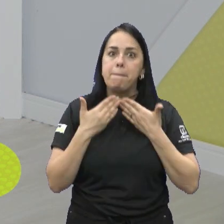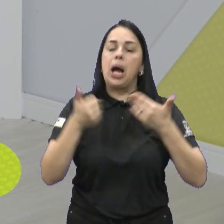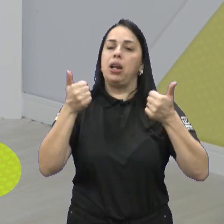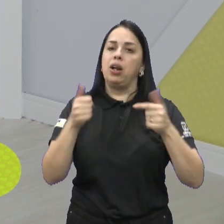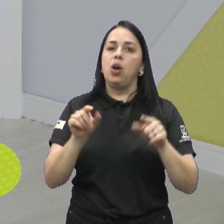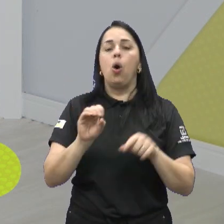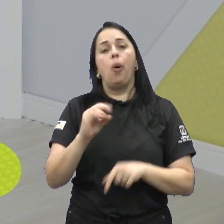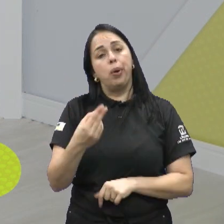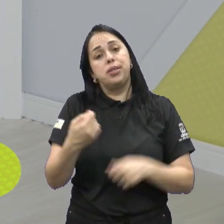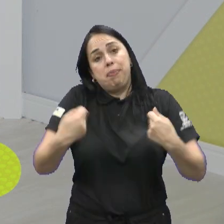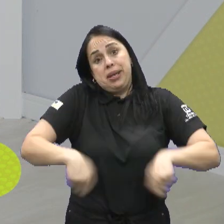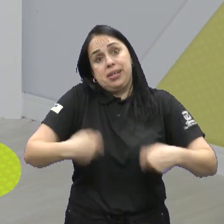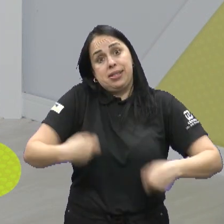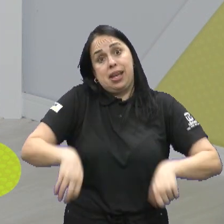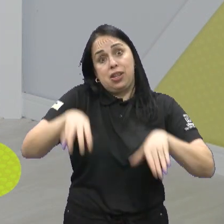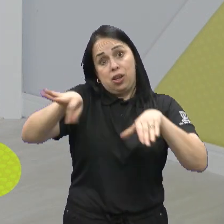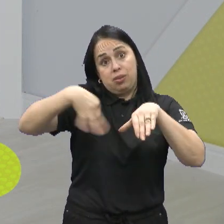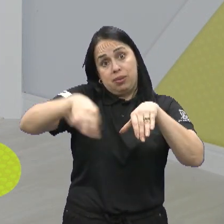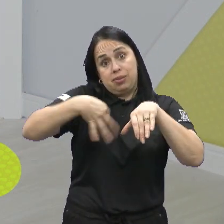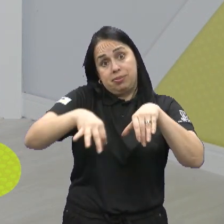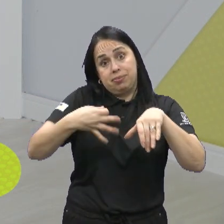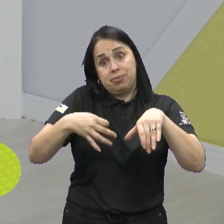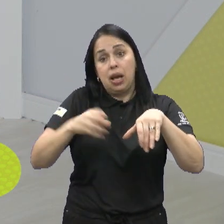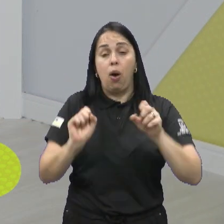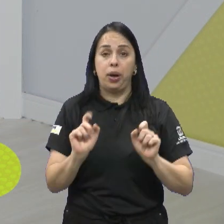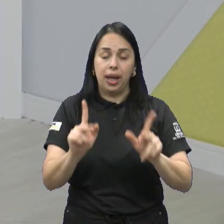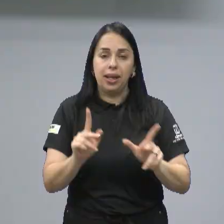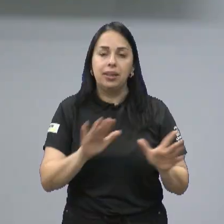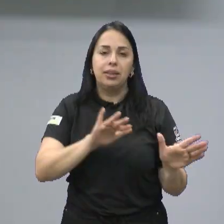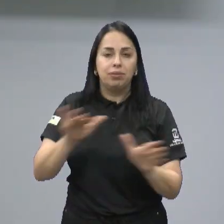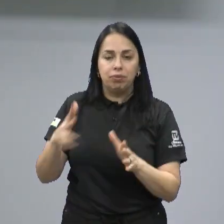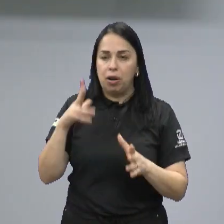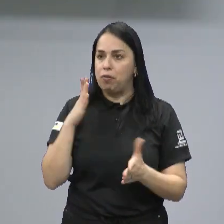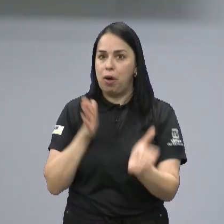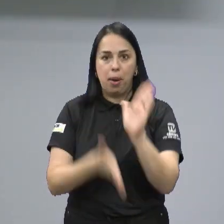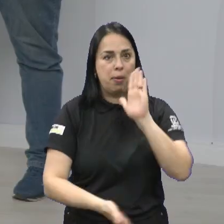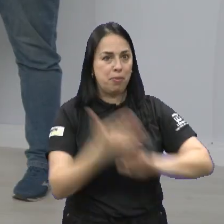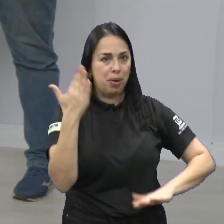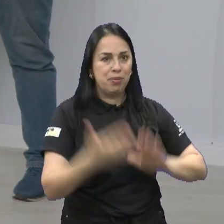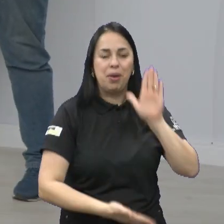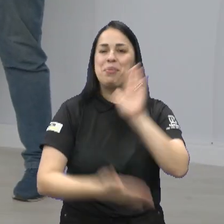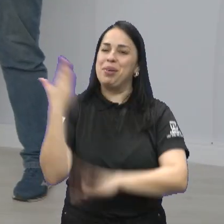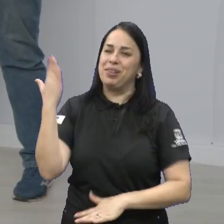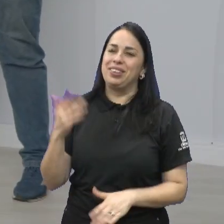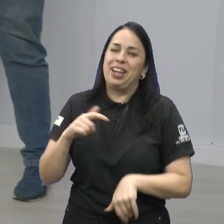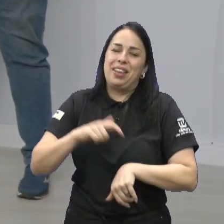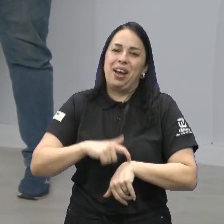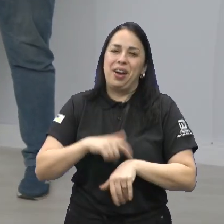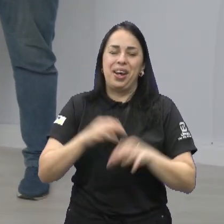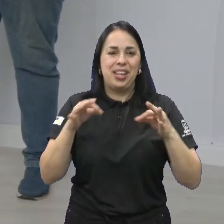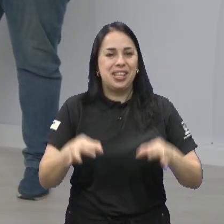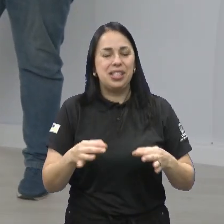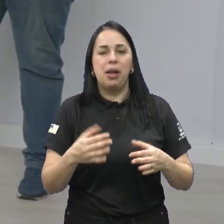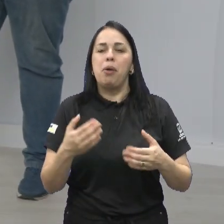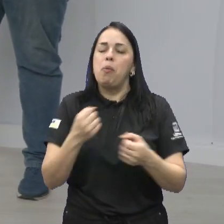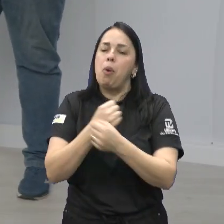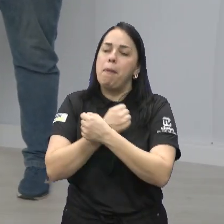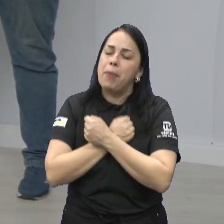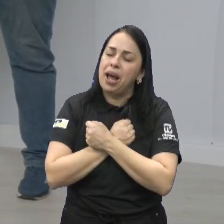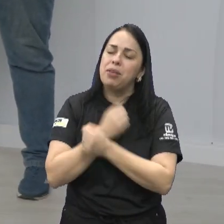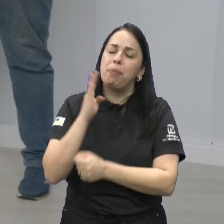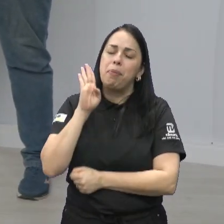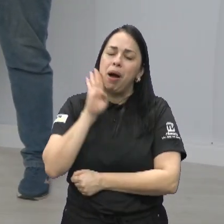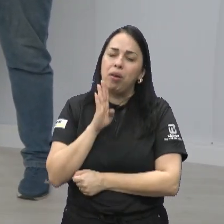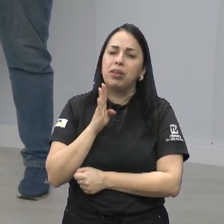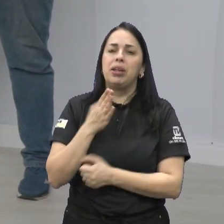precisar das cobranças de pênalti, tá certo? Paulito, vamos embora? Partiu. Tá na hora. Paulito, um grande abraço para você, sempre um